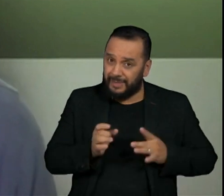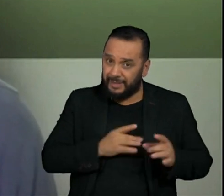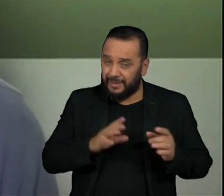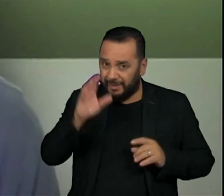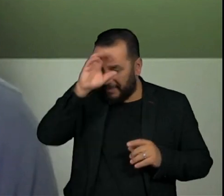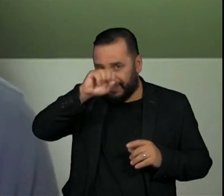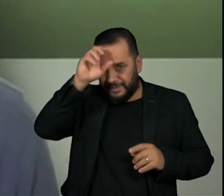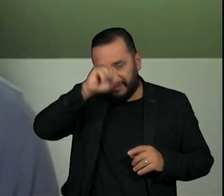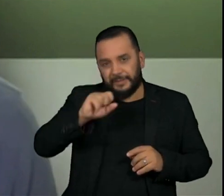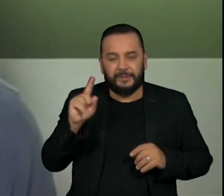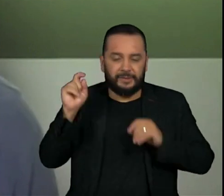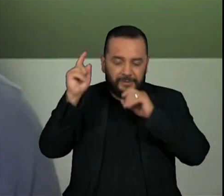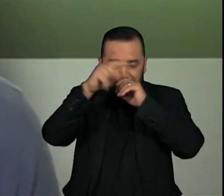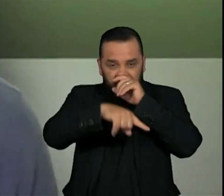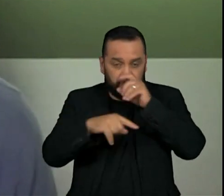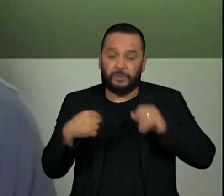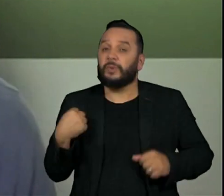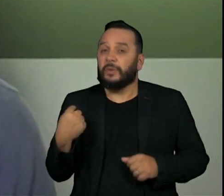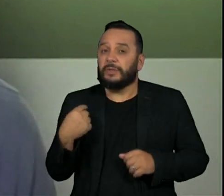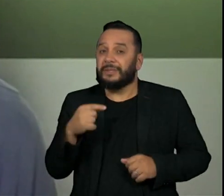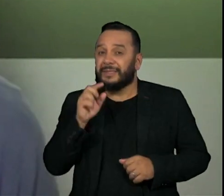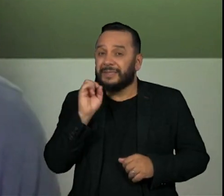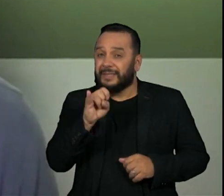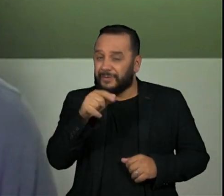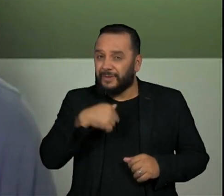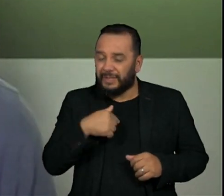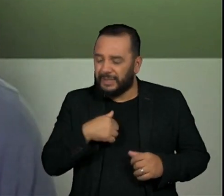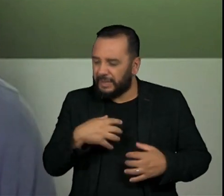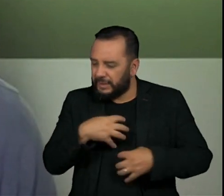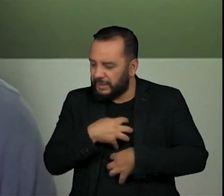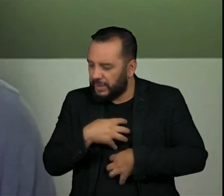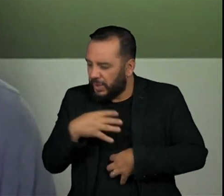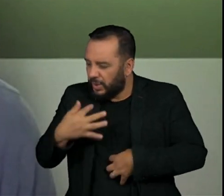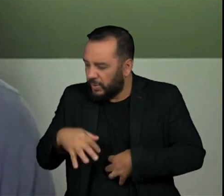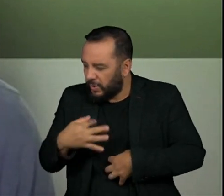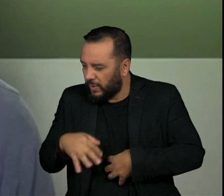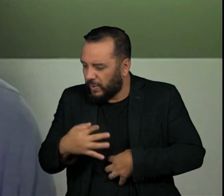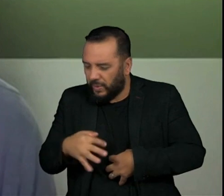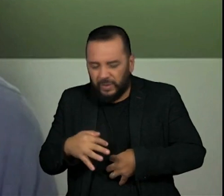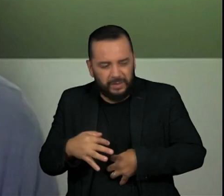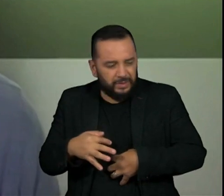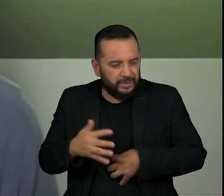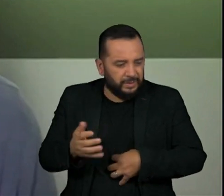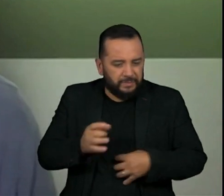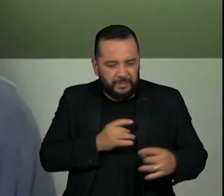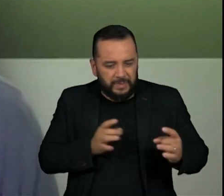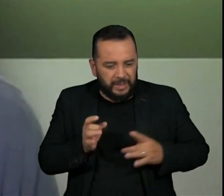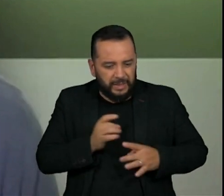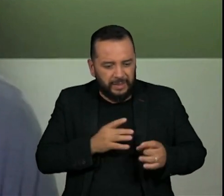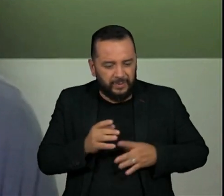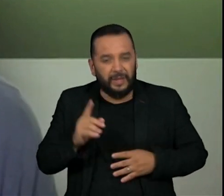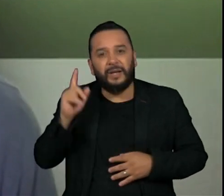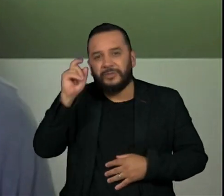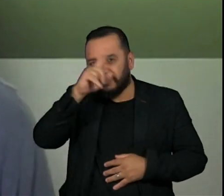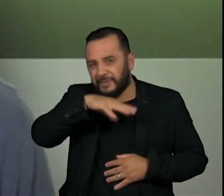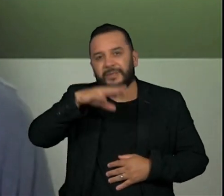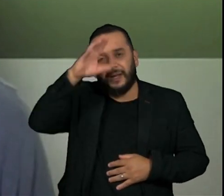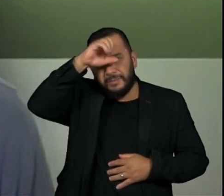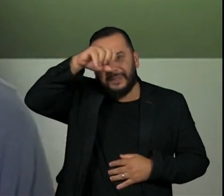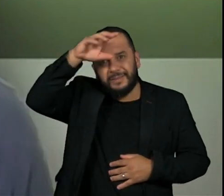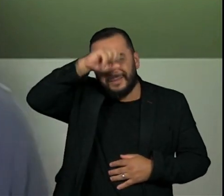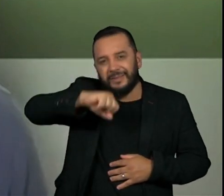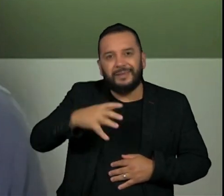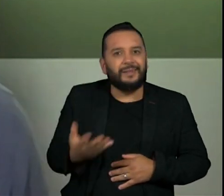quando você está enlutando alguma perda ou temendo uma perda futuro. Então, a escola precisa criar